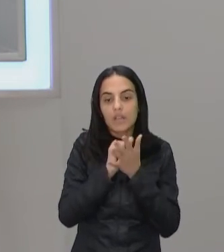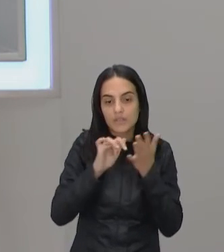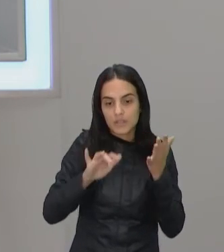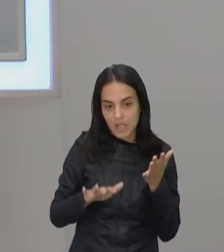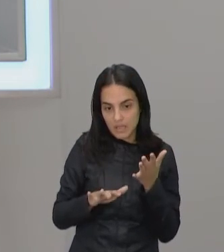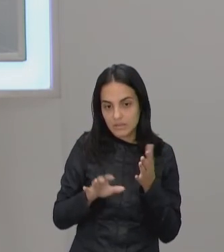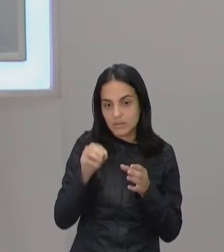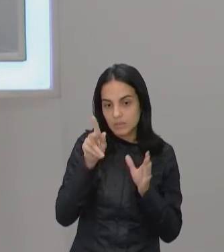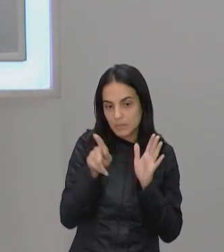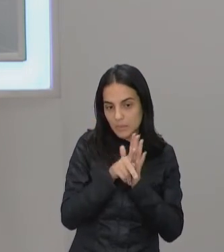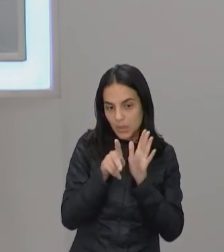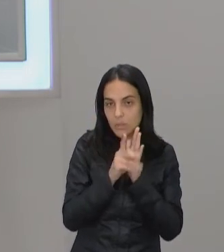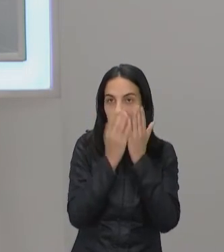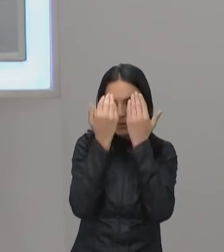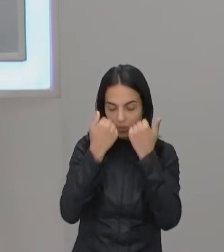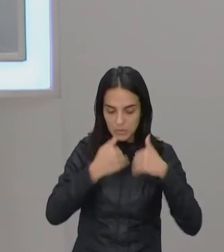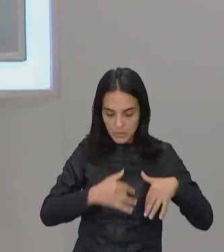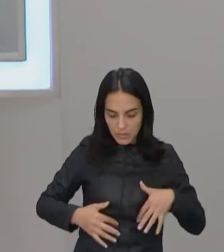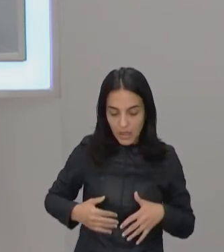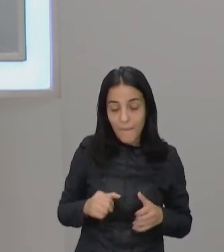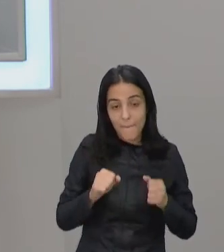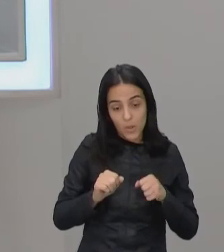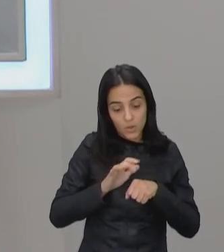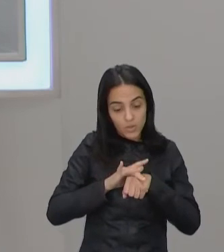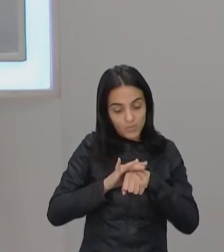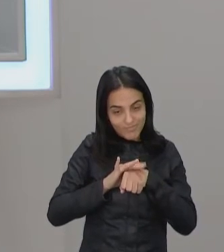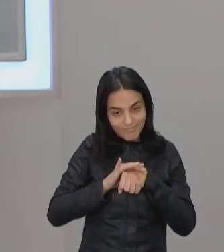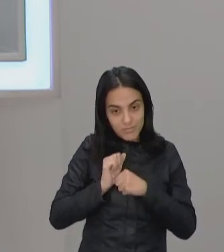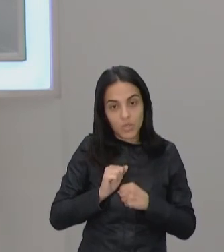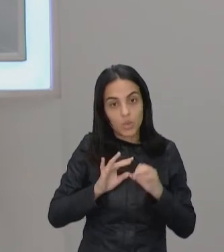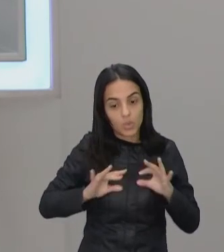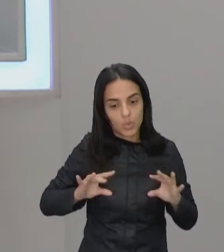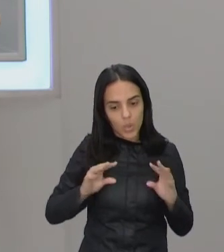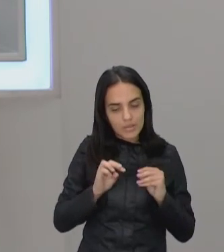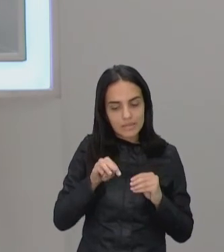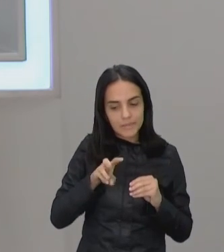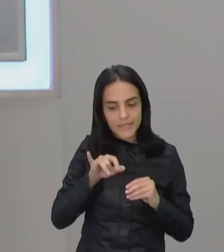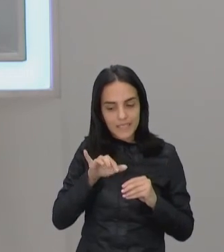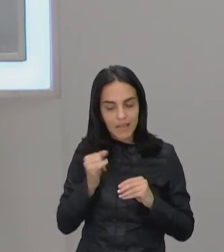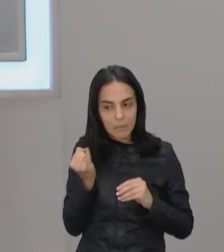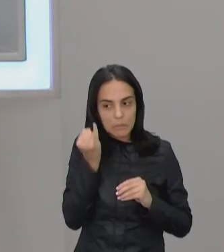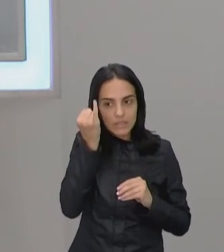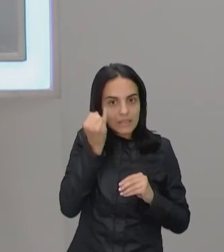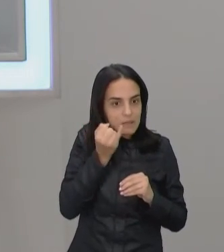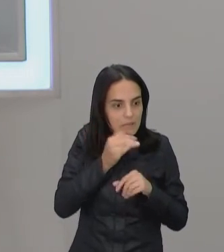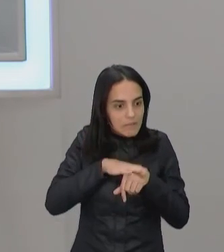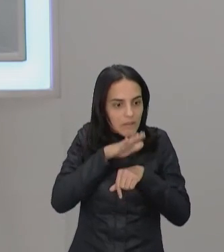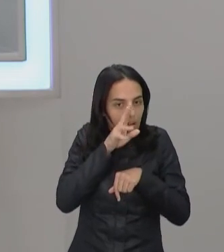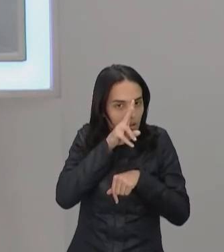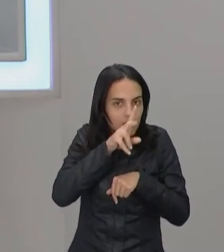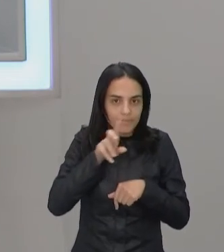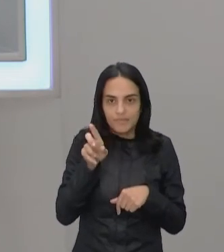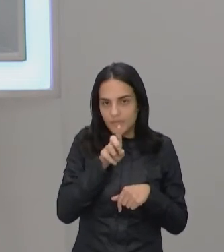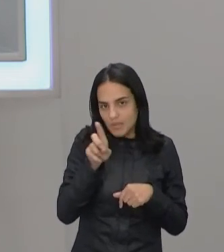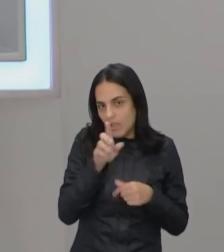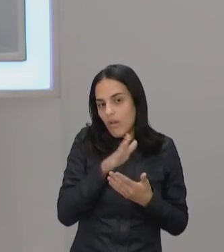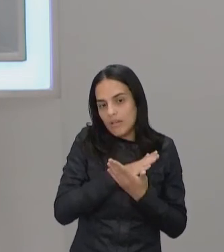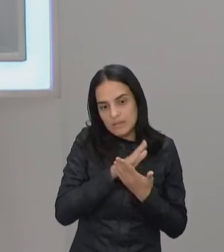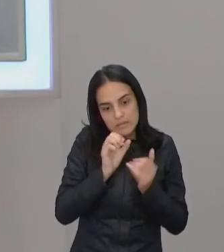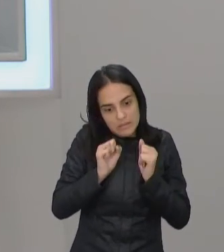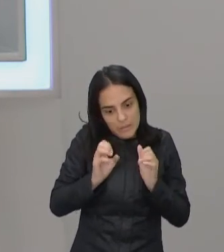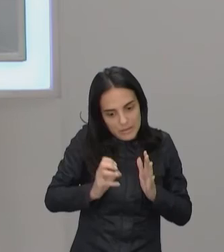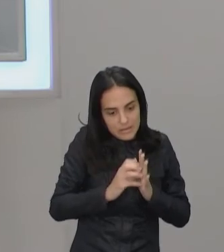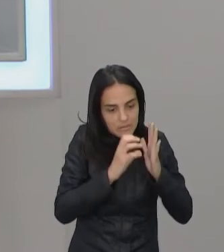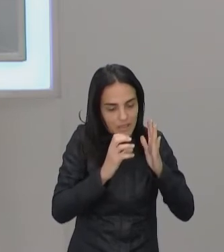atividades metabólicas. Isso vai nos gerar doenças. Então, nem todos os metais são fundamentais, são necessários. Mas algumas vezes eles vão apresentar traços no